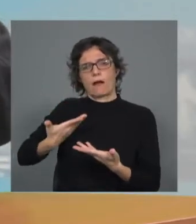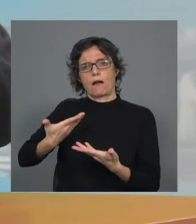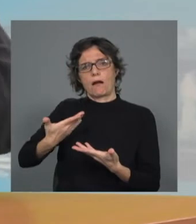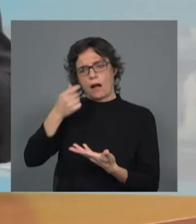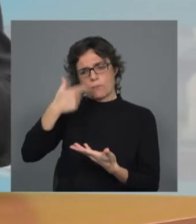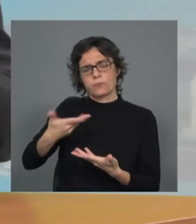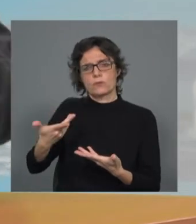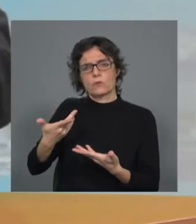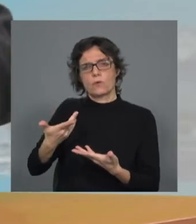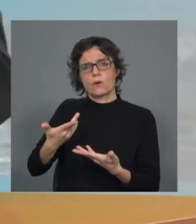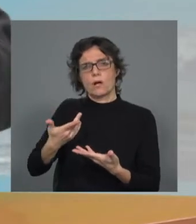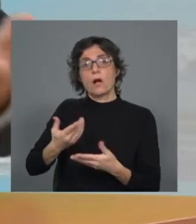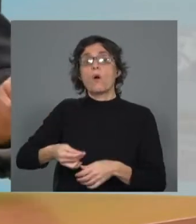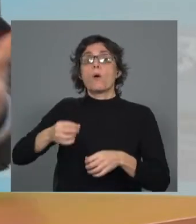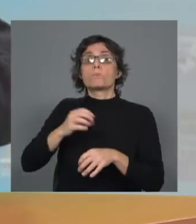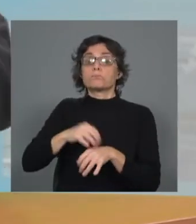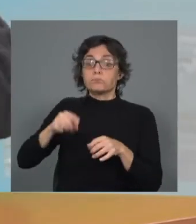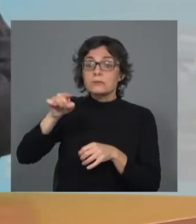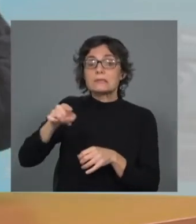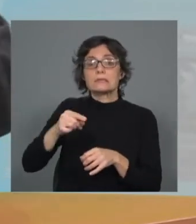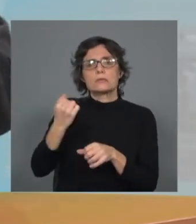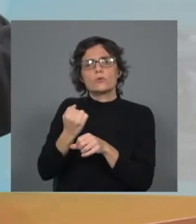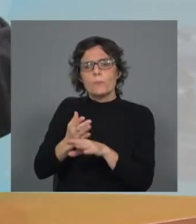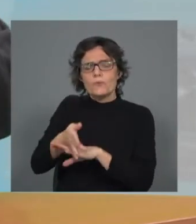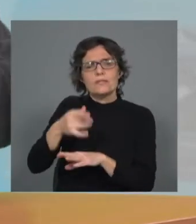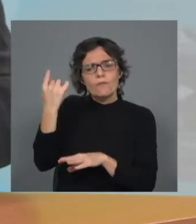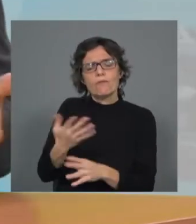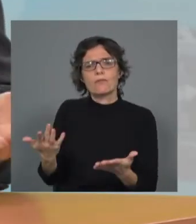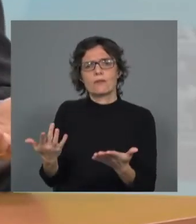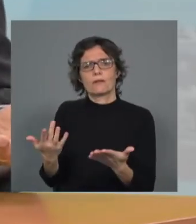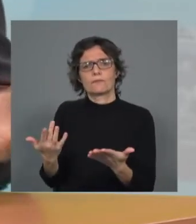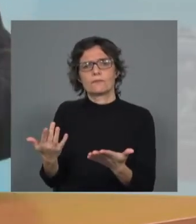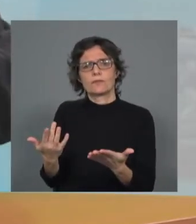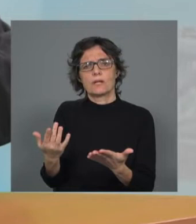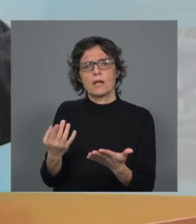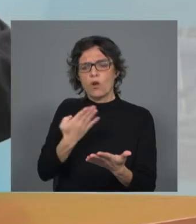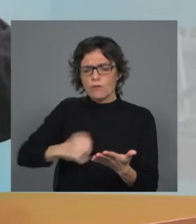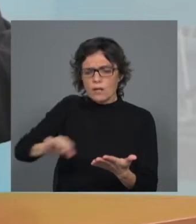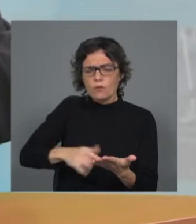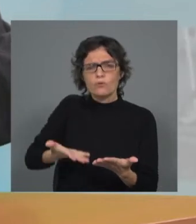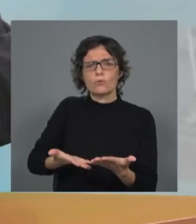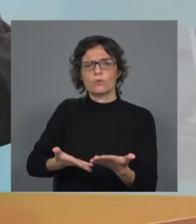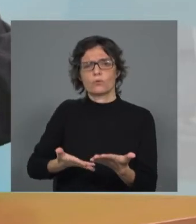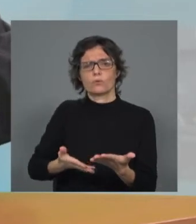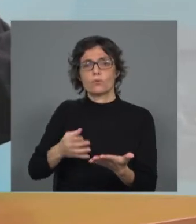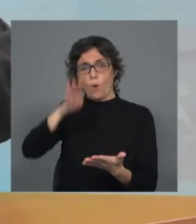algo acessível a todos aqueles que o possam fazer, não é? E, portanto, o Papa já tem salientado várias vezes que